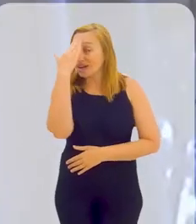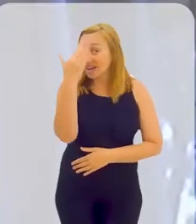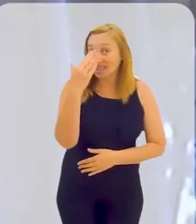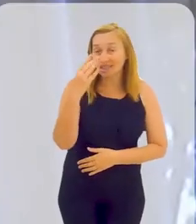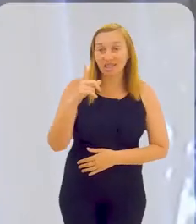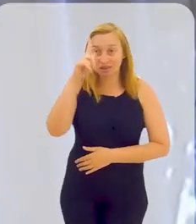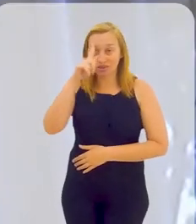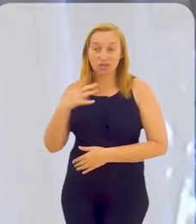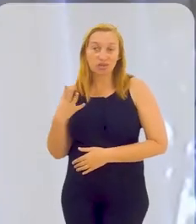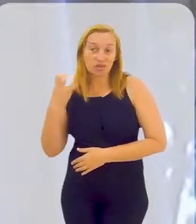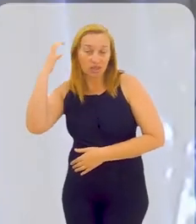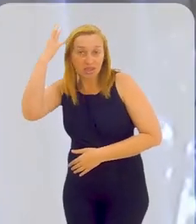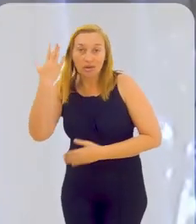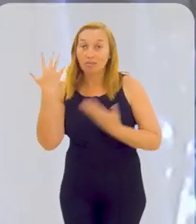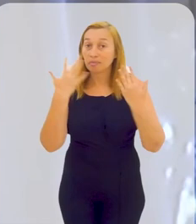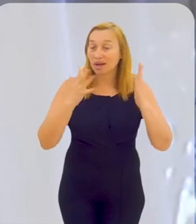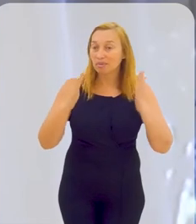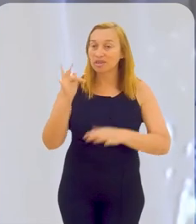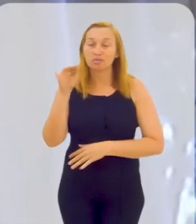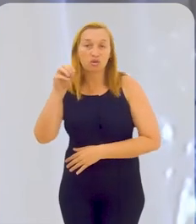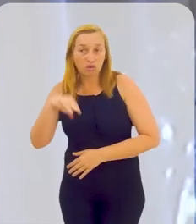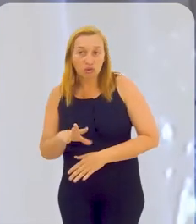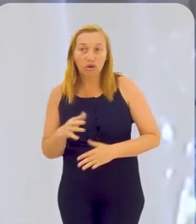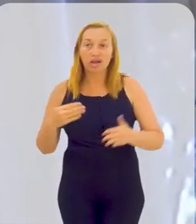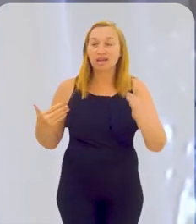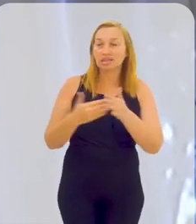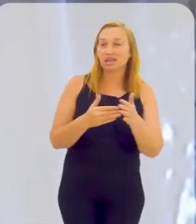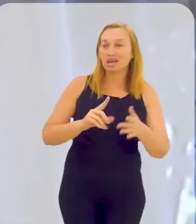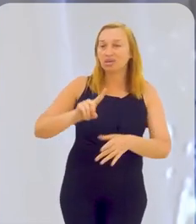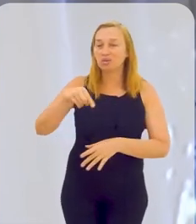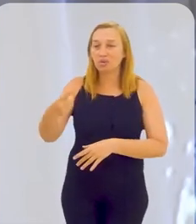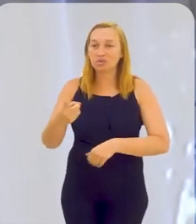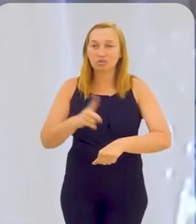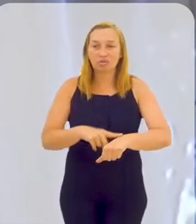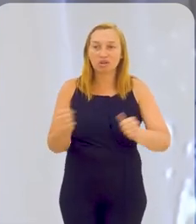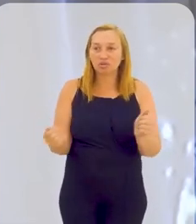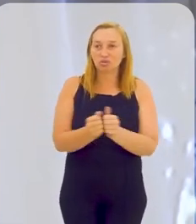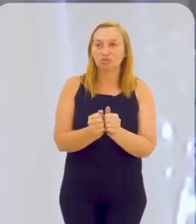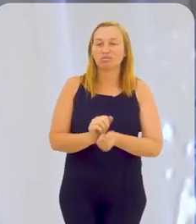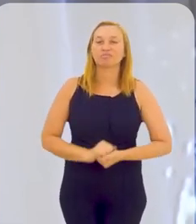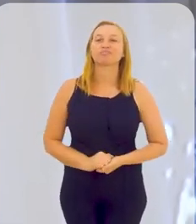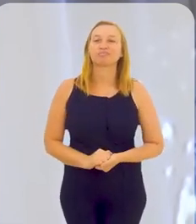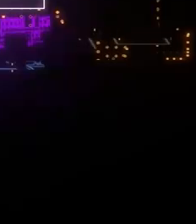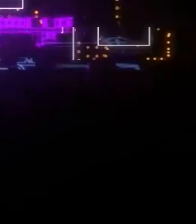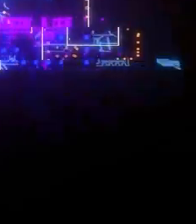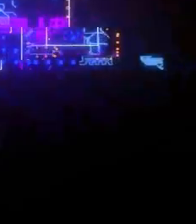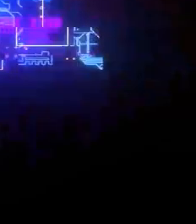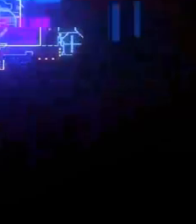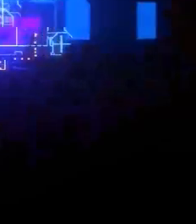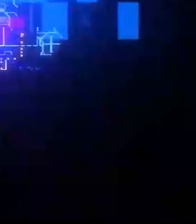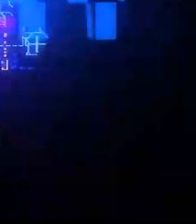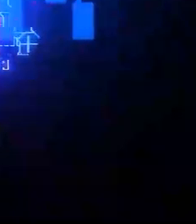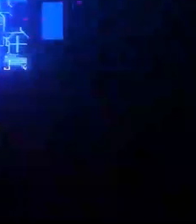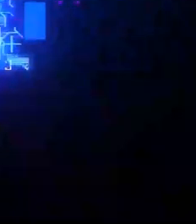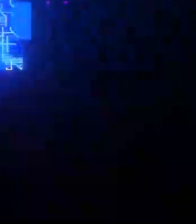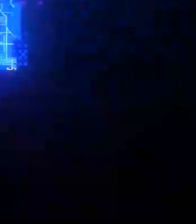que agradeço, Geisa. Parabéns pelo trabalho do Fórum. E até a nossa próxima participação juntos.